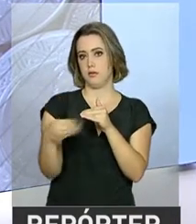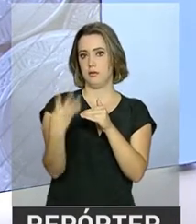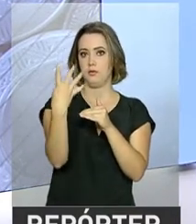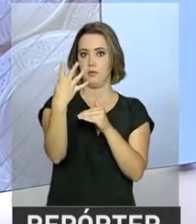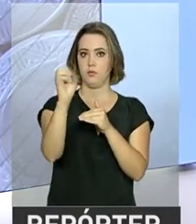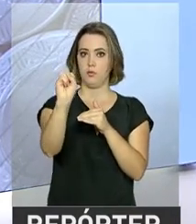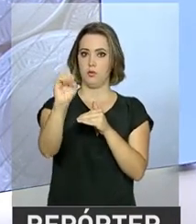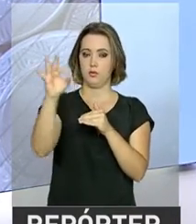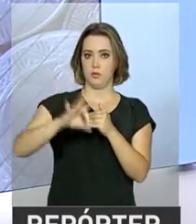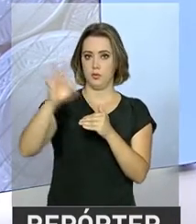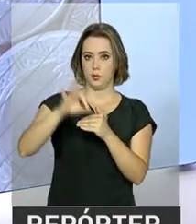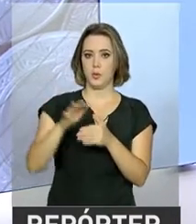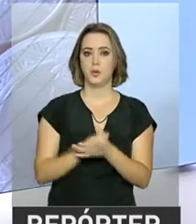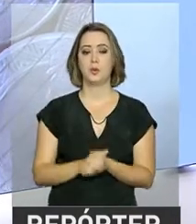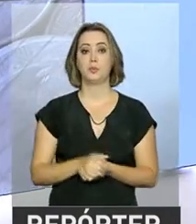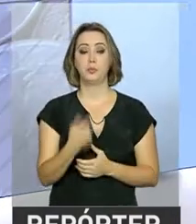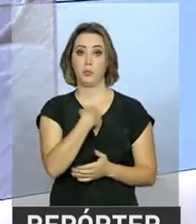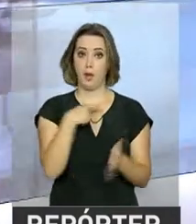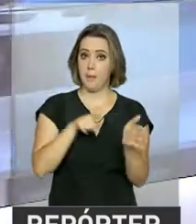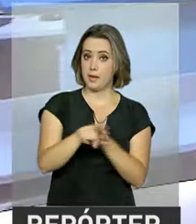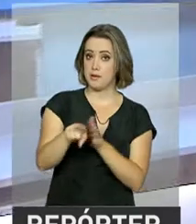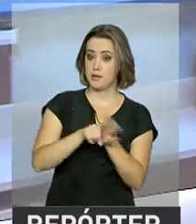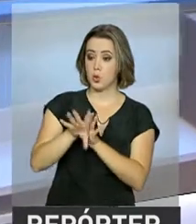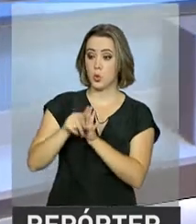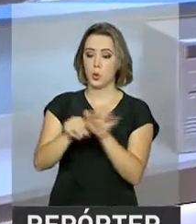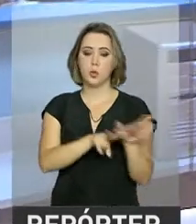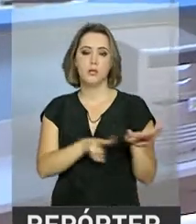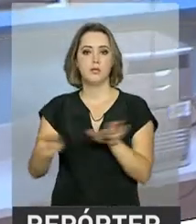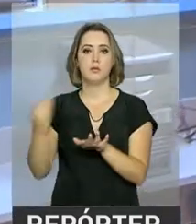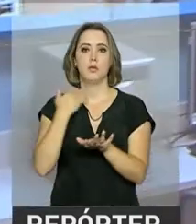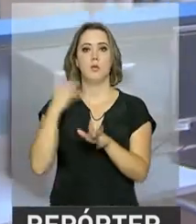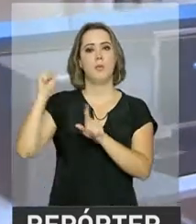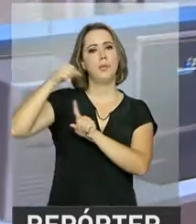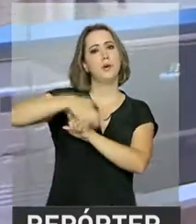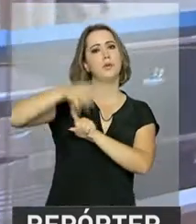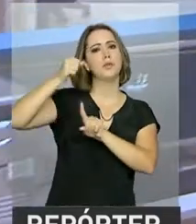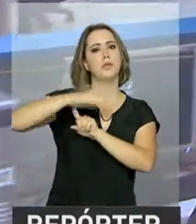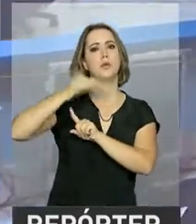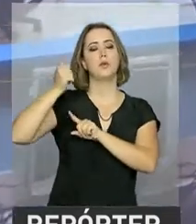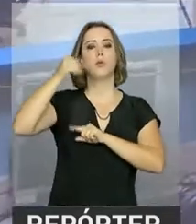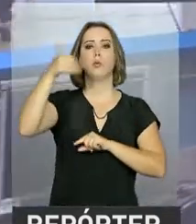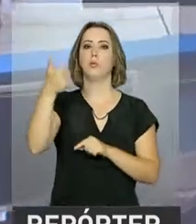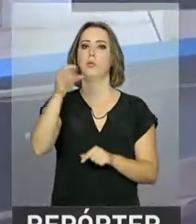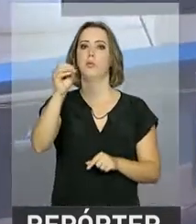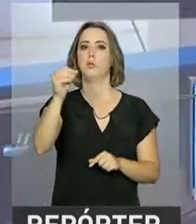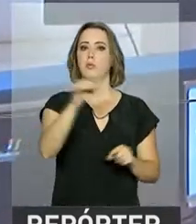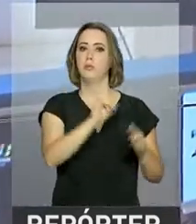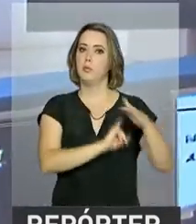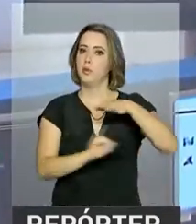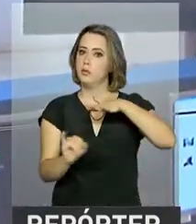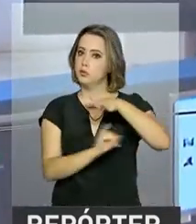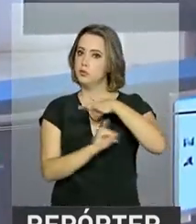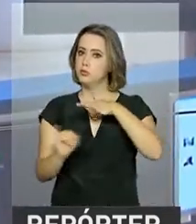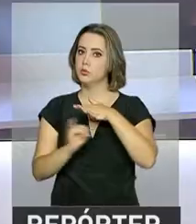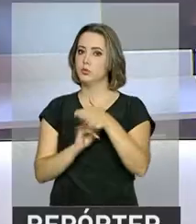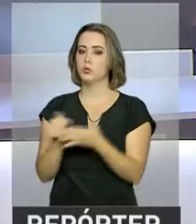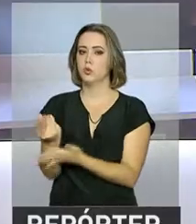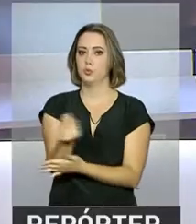0,48%. O Boletim Focus é uma pesquisa feita toda semana pelo Banco Central com mais de 100 instituições